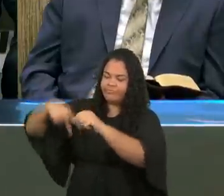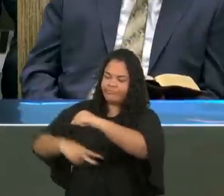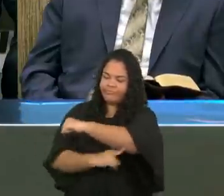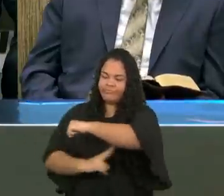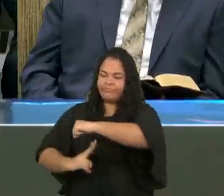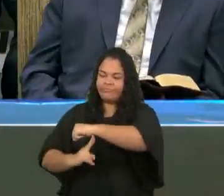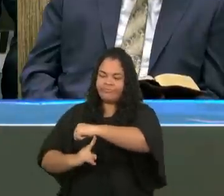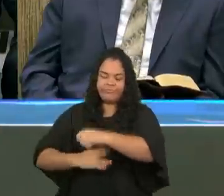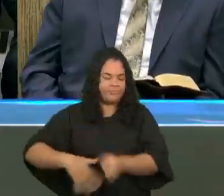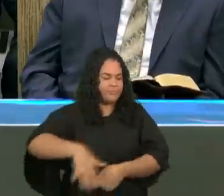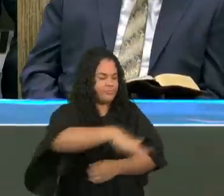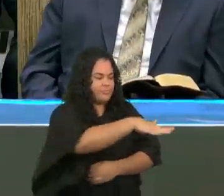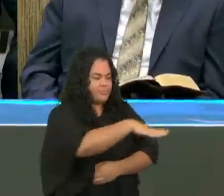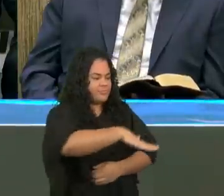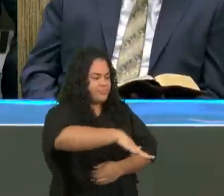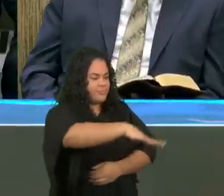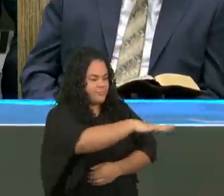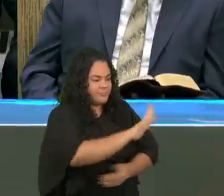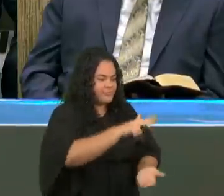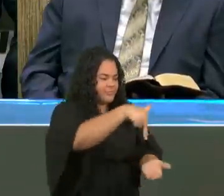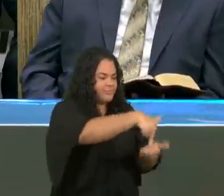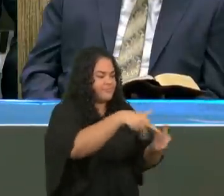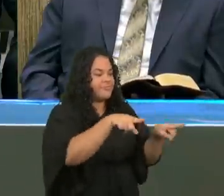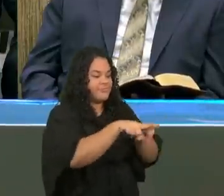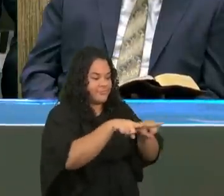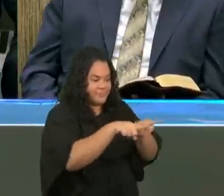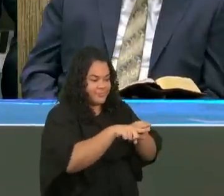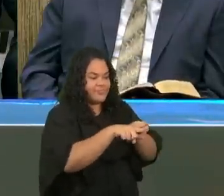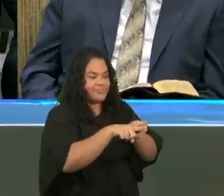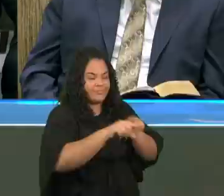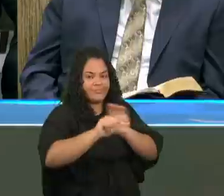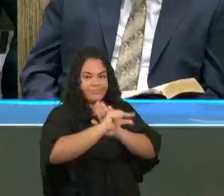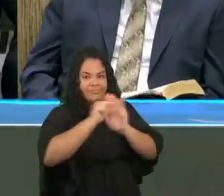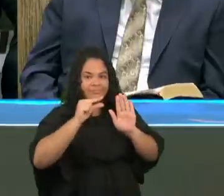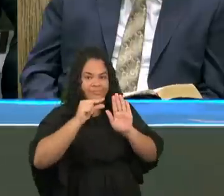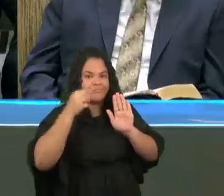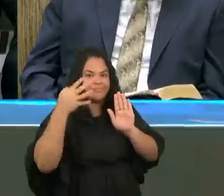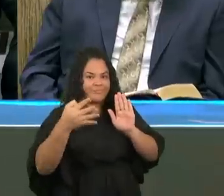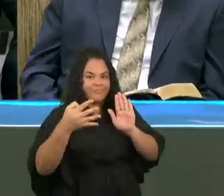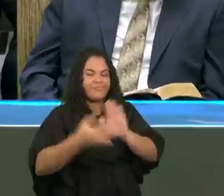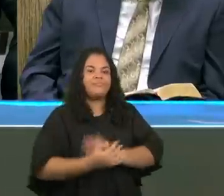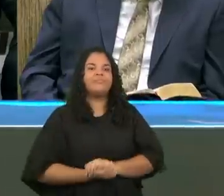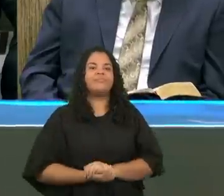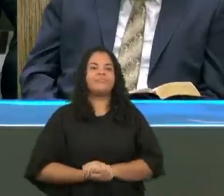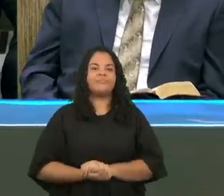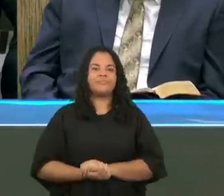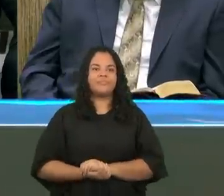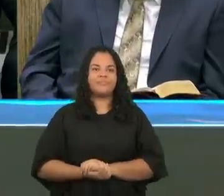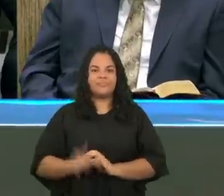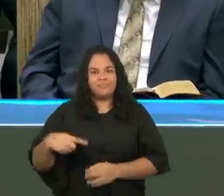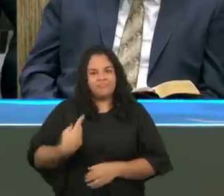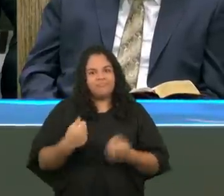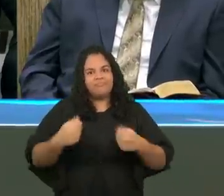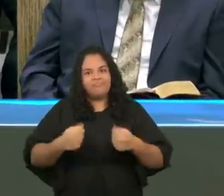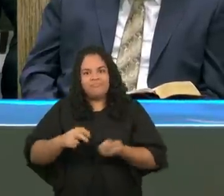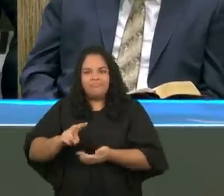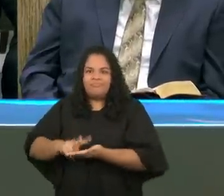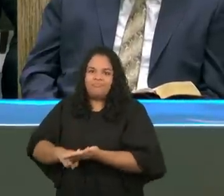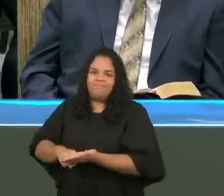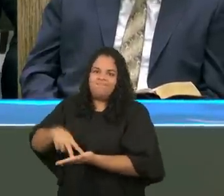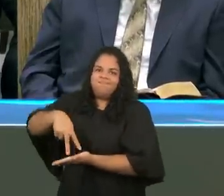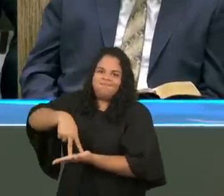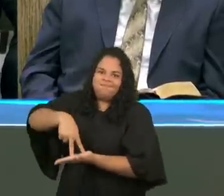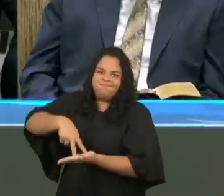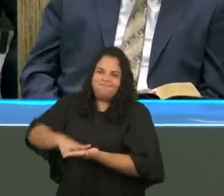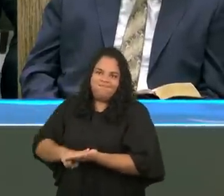em pé, por gentileza, os jovens. E vamos ler o versículo 4. Vamos lá? Estamos esticando as pernas. Ficamos sentados o tempo